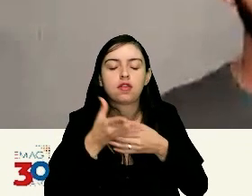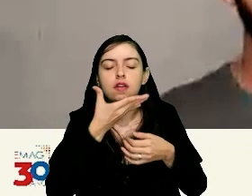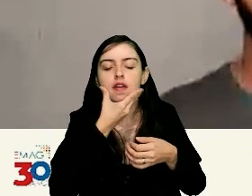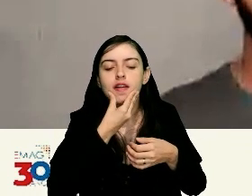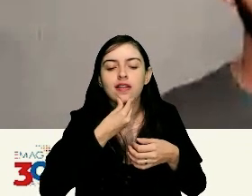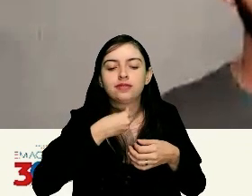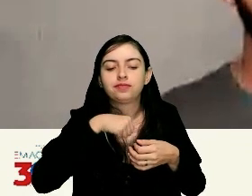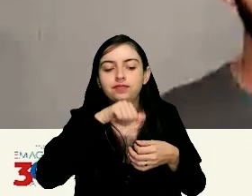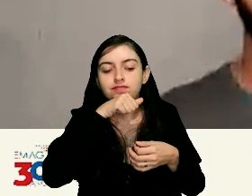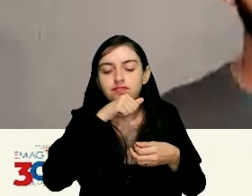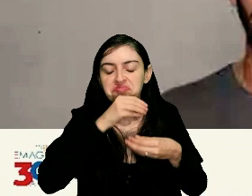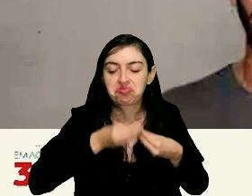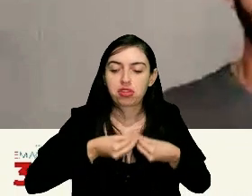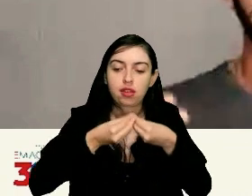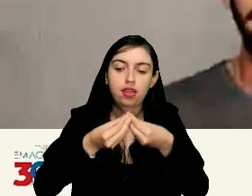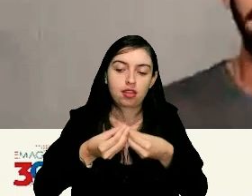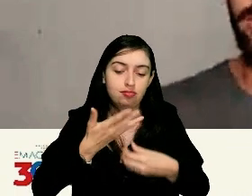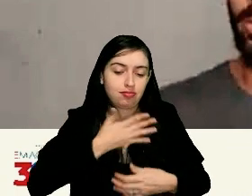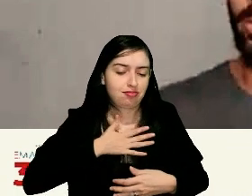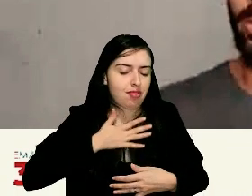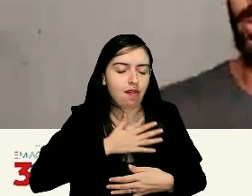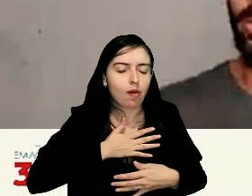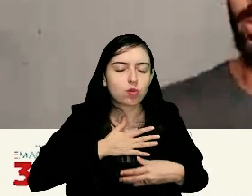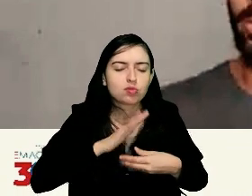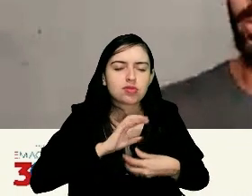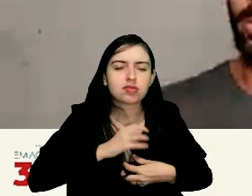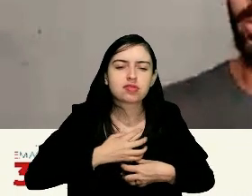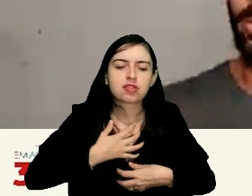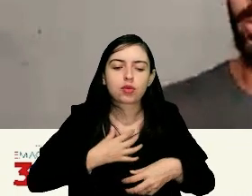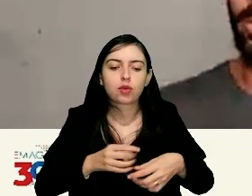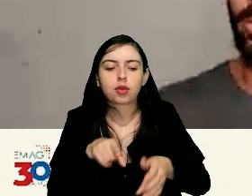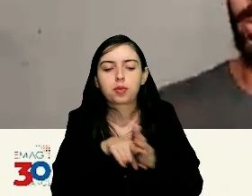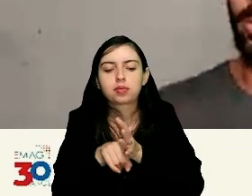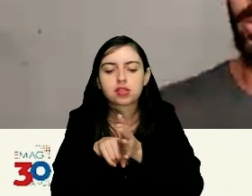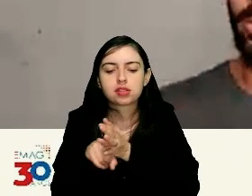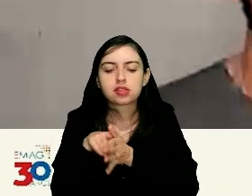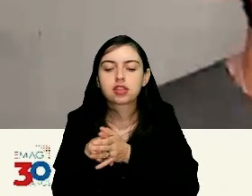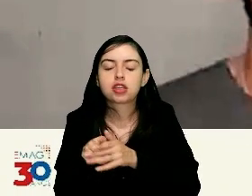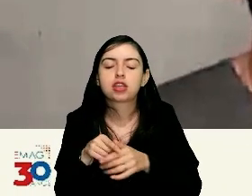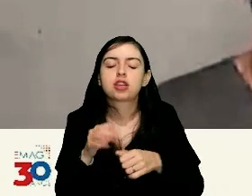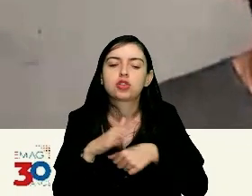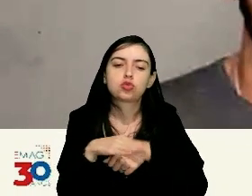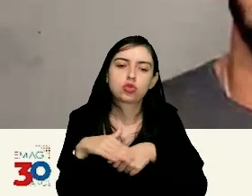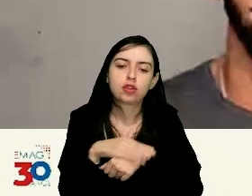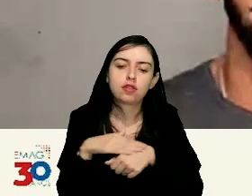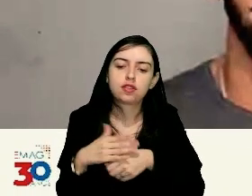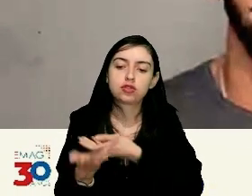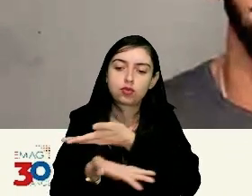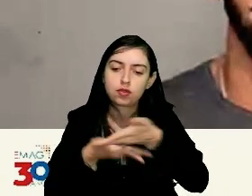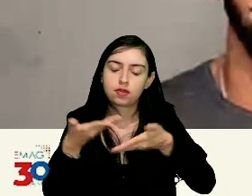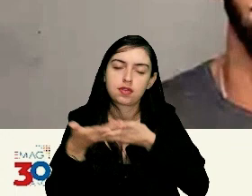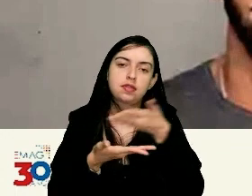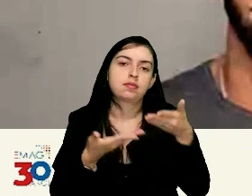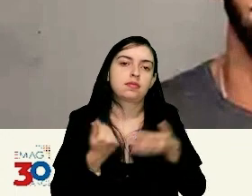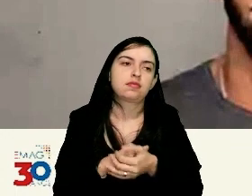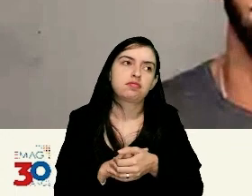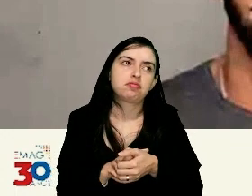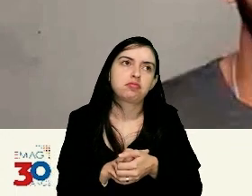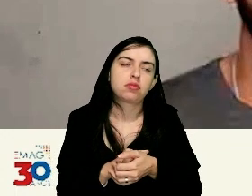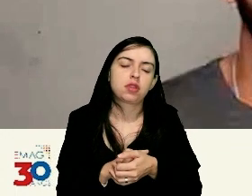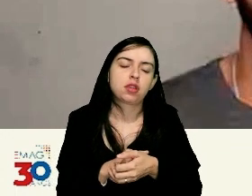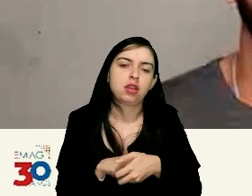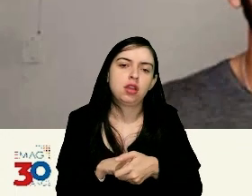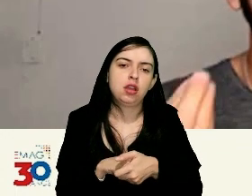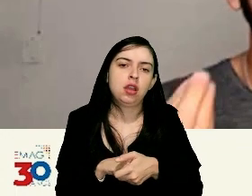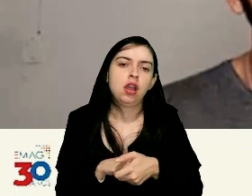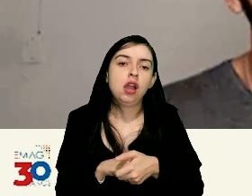disponibilizo afetivamente, ao quanto eu pesquiso, eu converso, eu estou envolvido de fato. Isso não necessariamente está